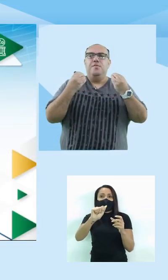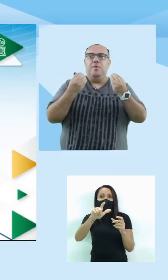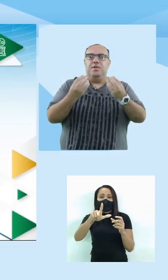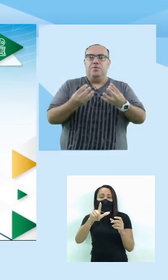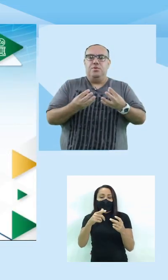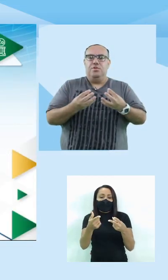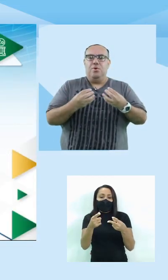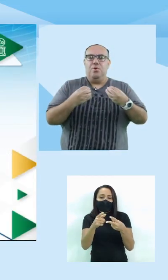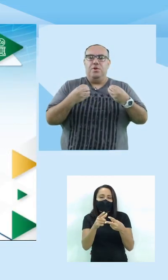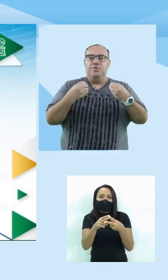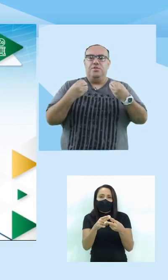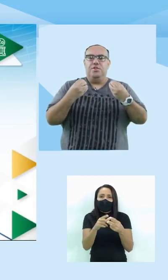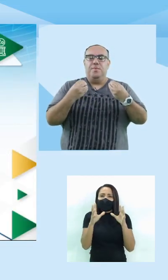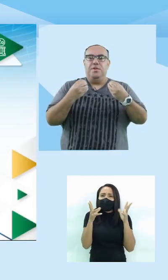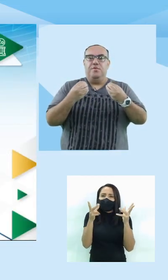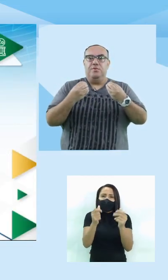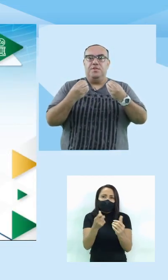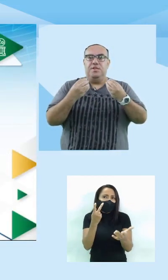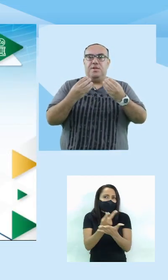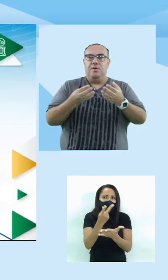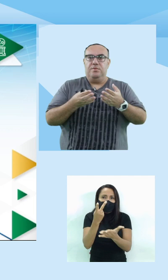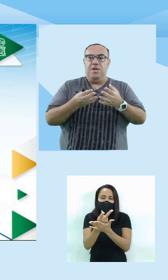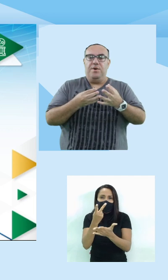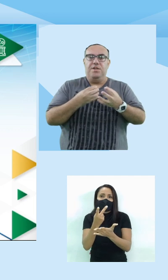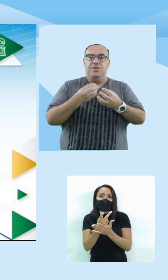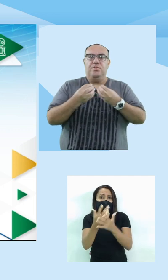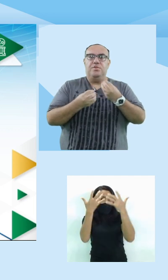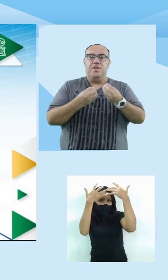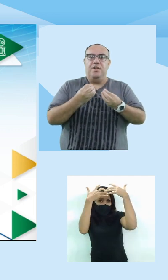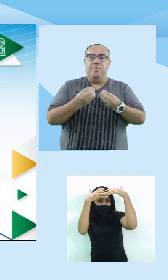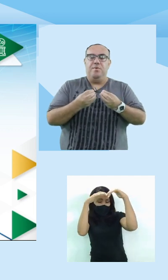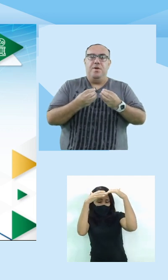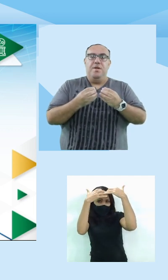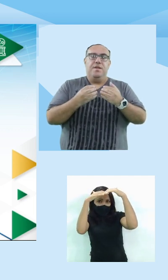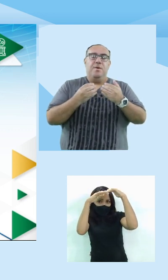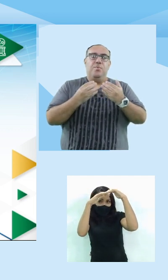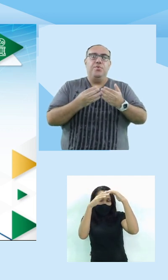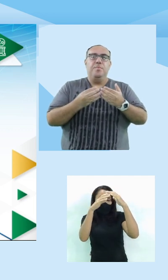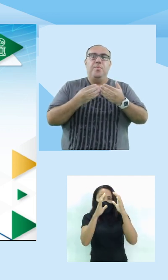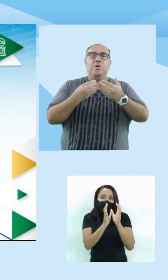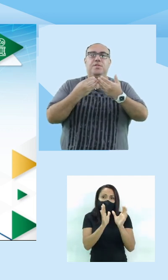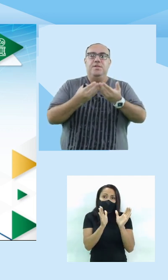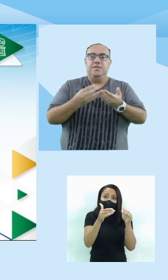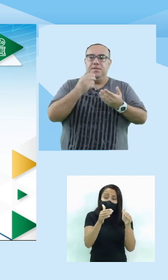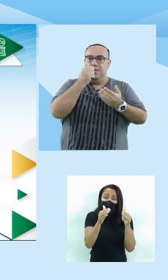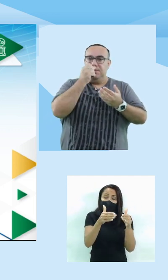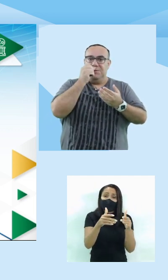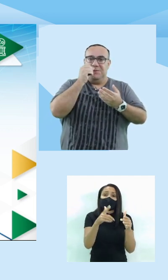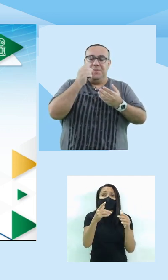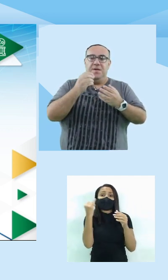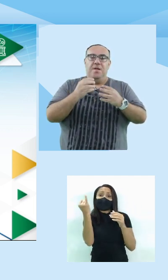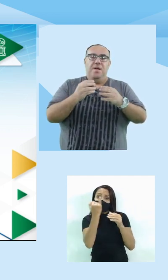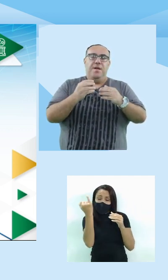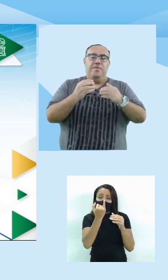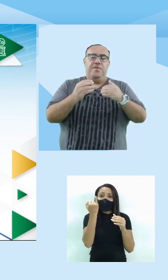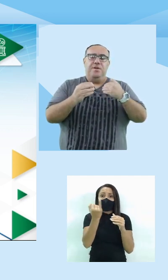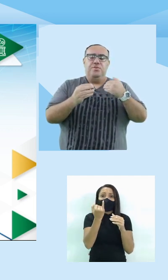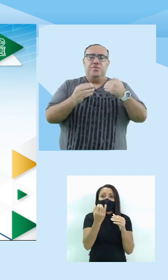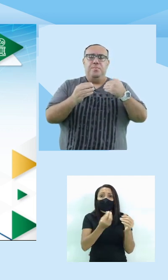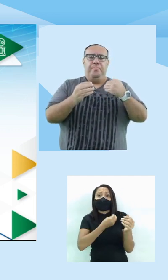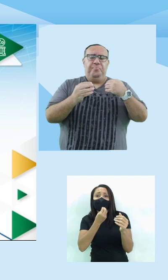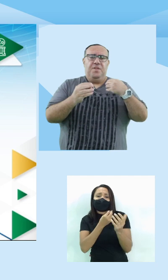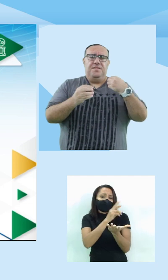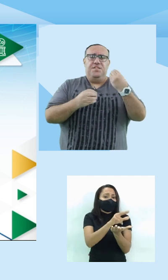de informações ocorre no sistema nervoso central. É uma região do cérebro que é muito importante, que existem